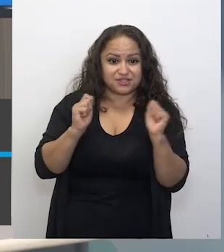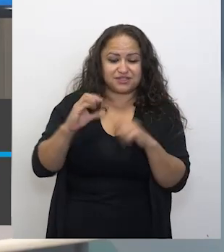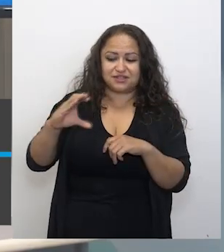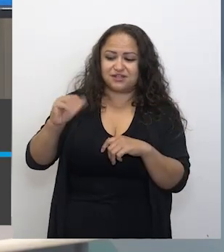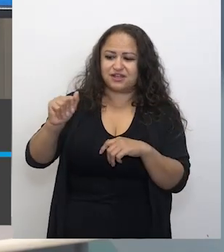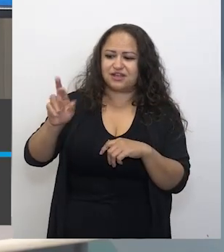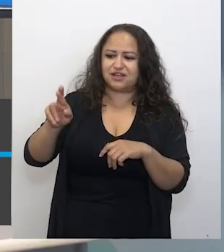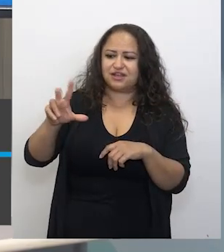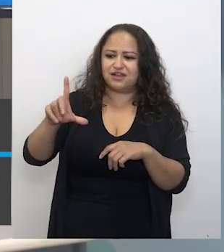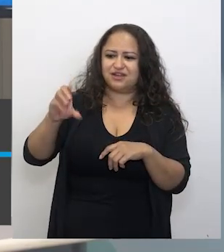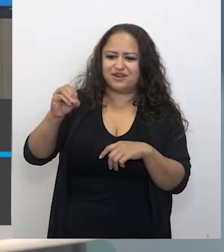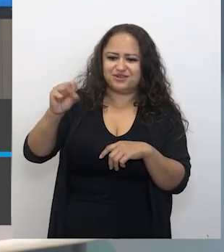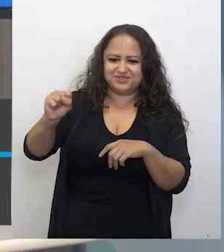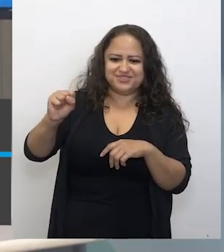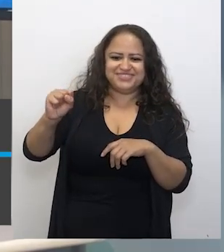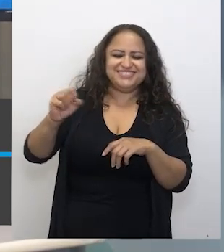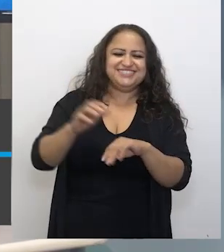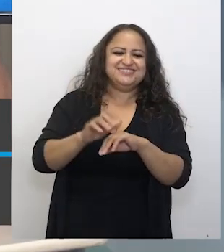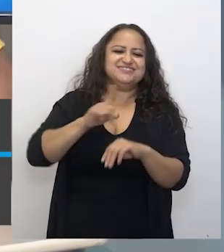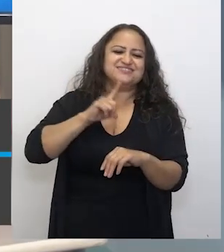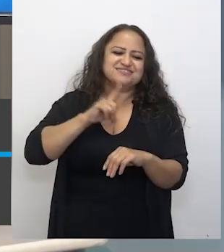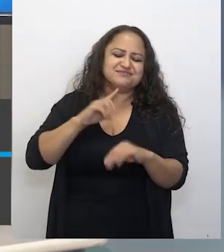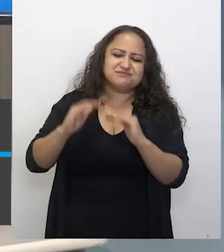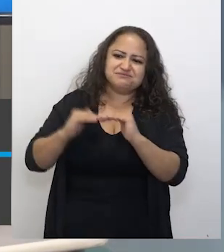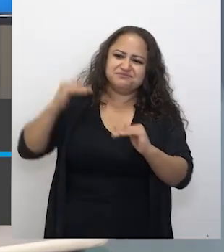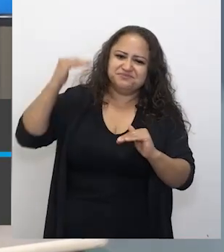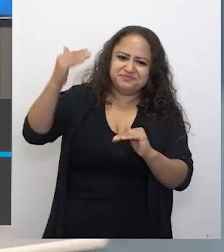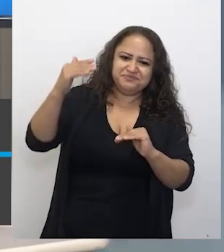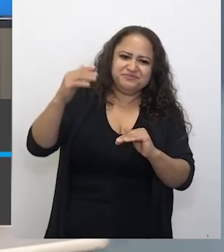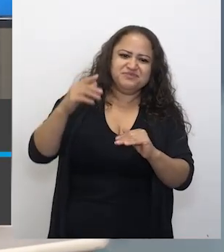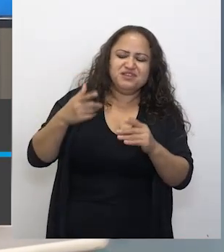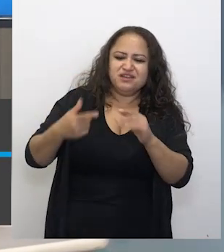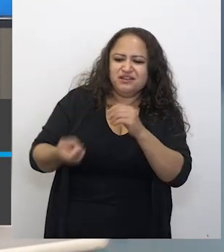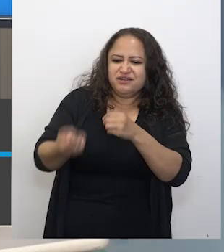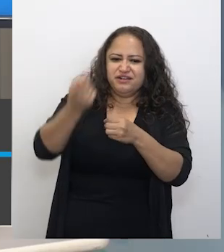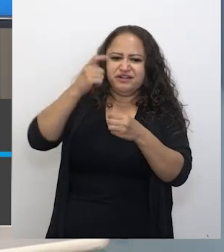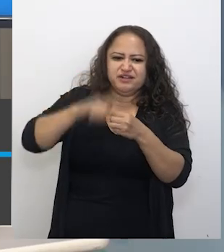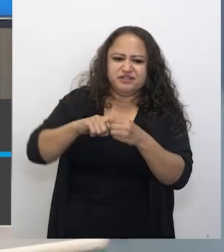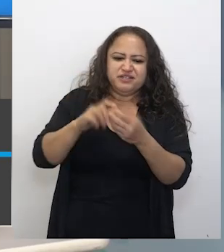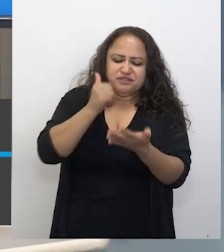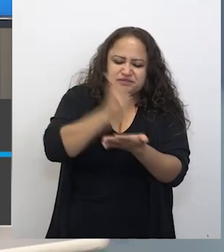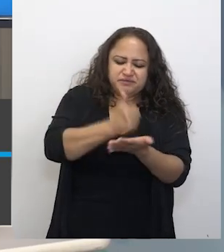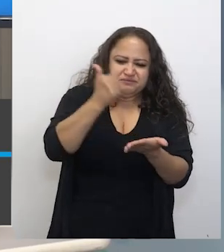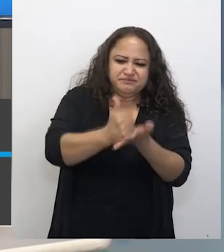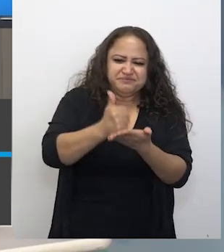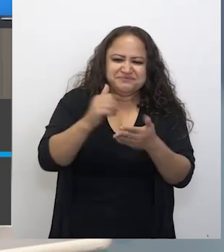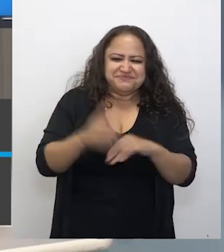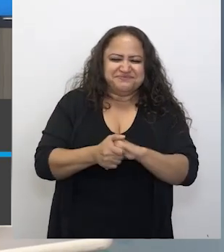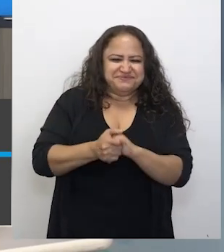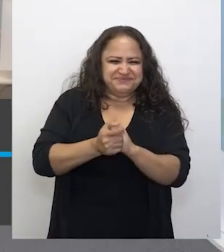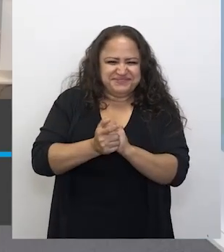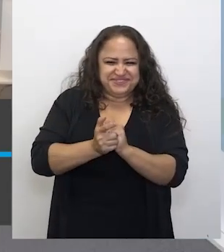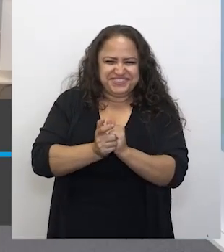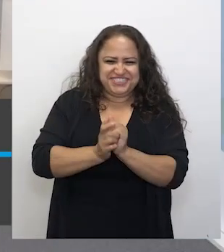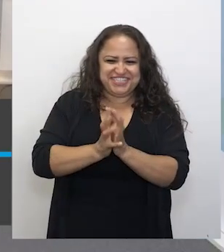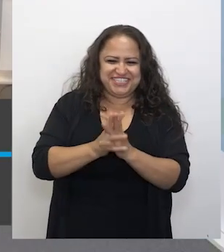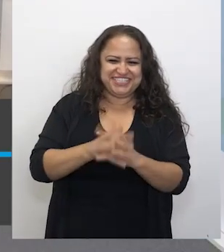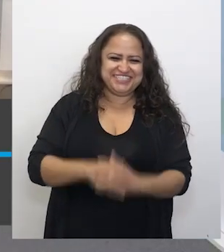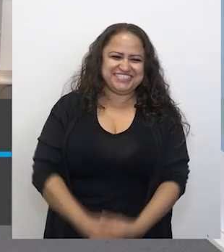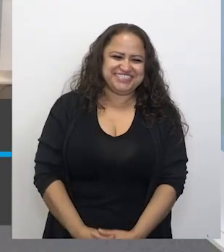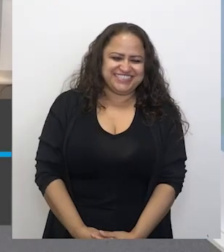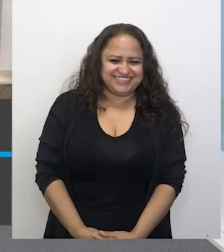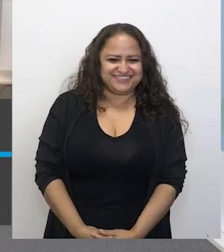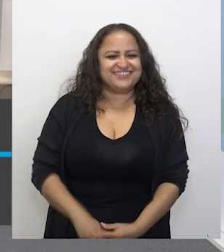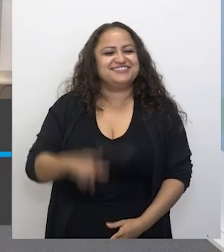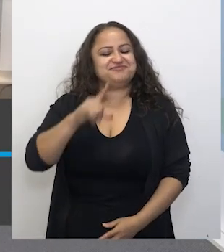fazendo comentários, você transfere tudo para o soberano e ele devolve para você através do contrato, acho que ele está falando... Tá